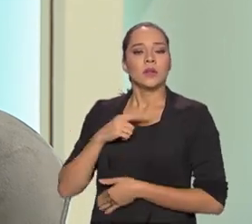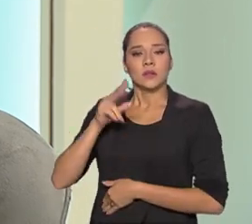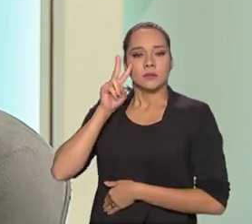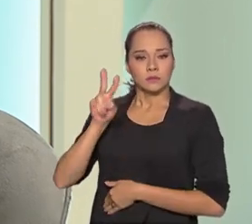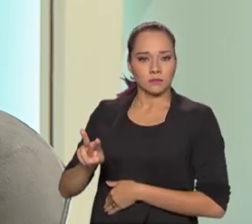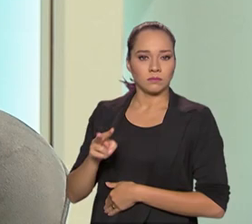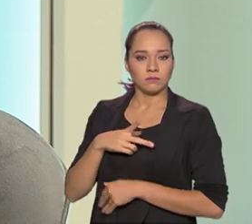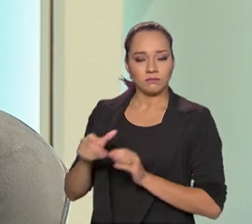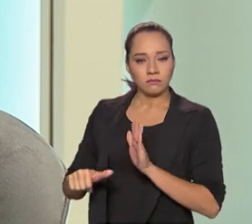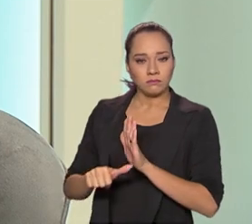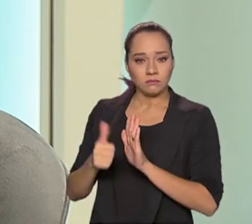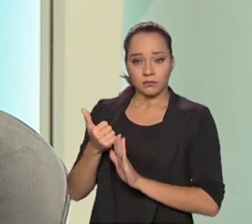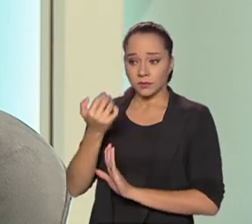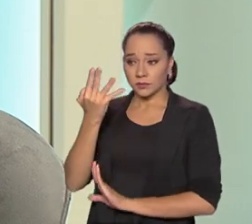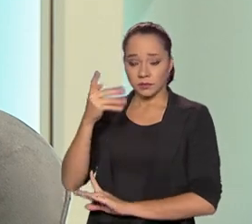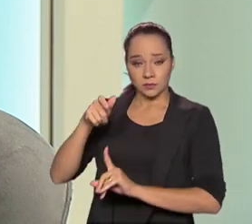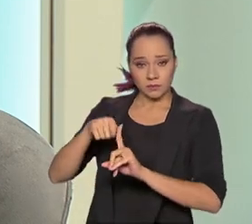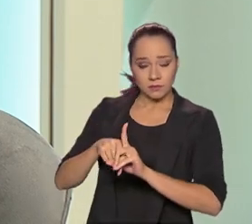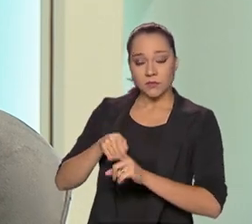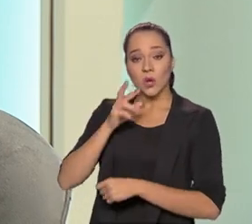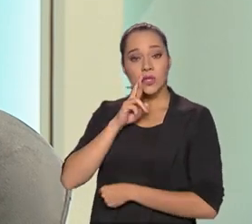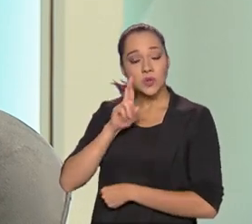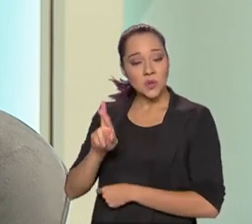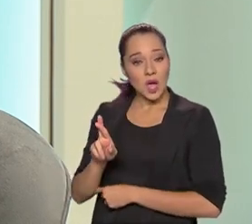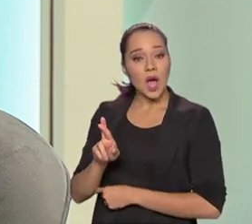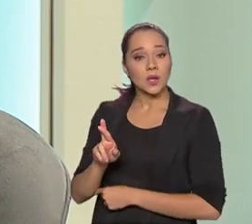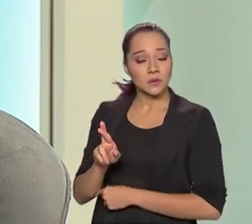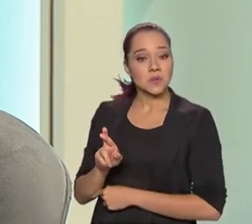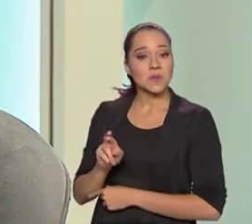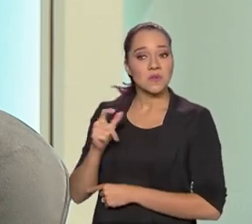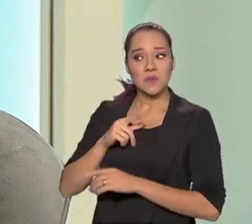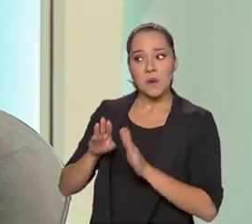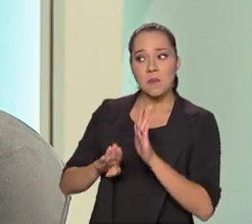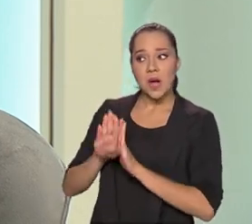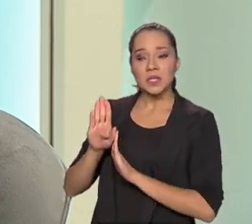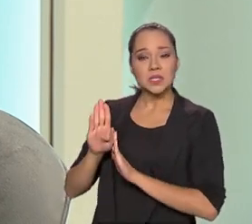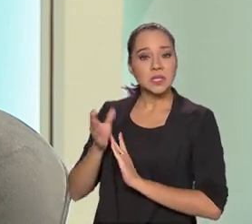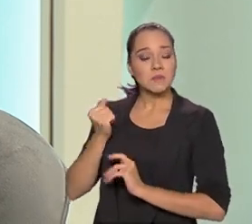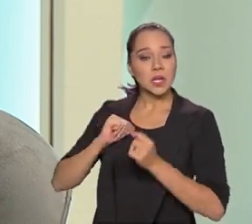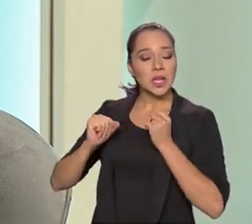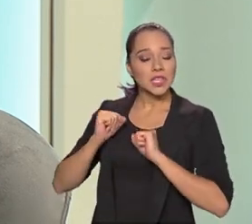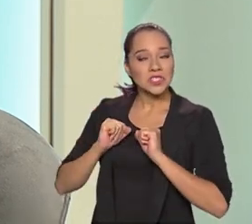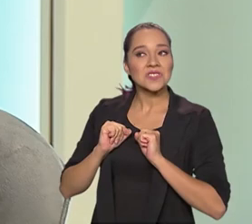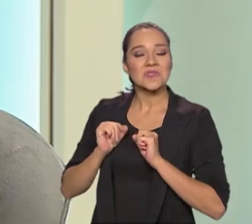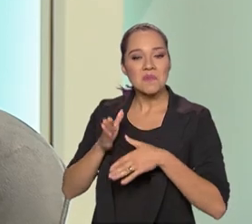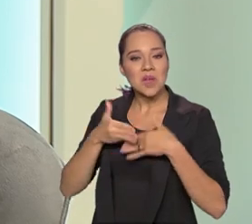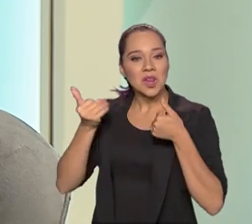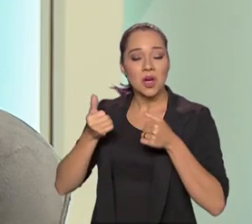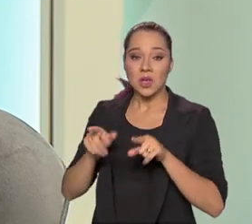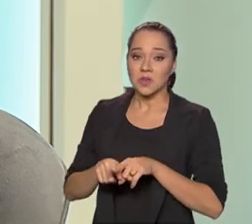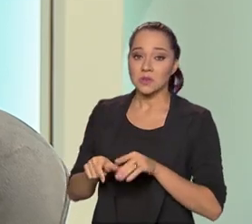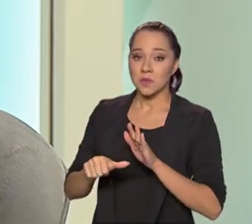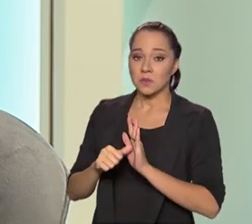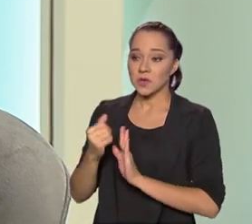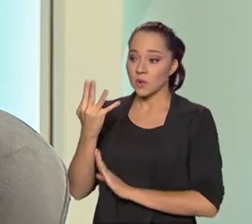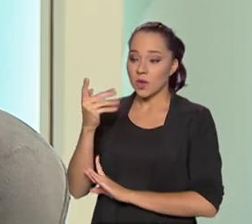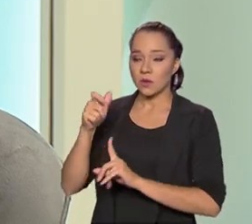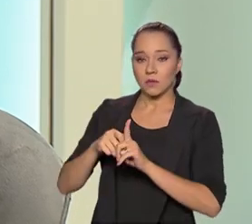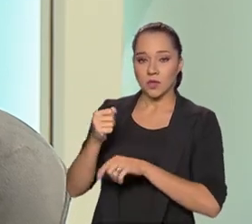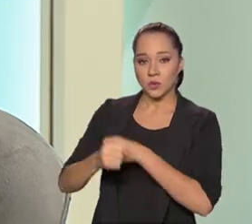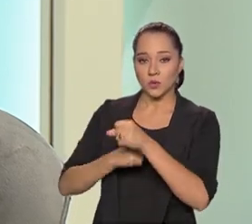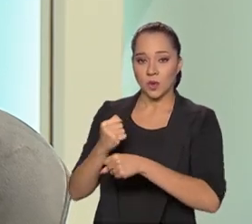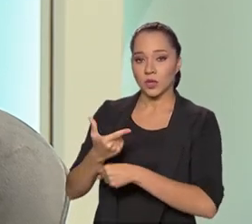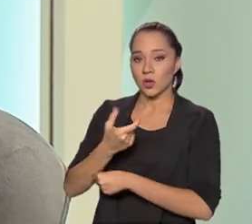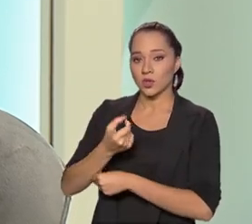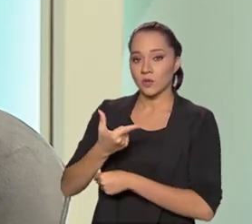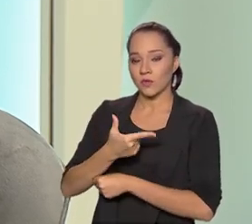que nesse primeiro quadrimestre os resultados foram acima das expectativas e o primeiro quadrimestre de 2021,